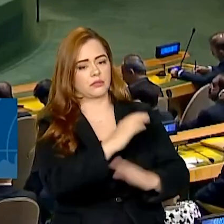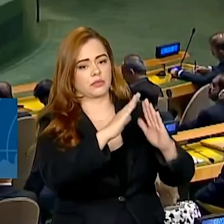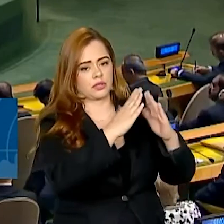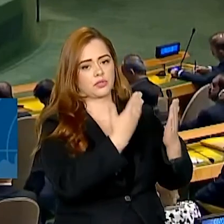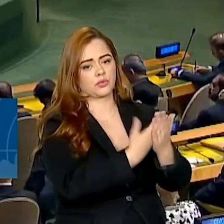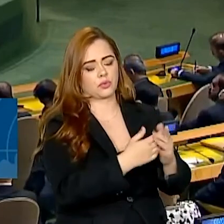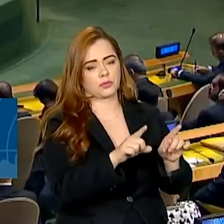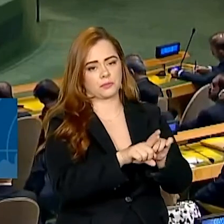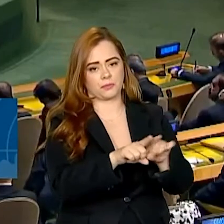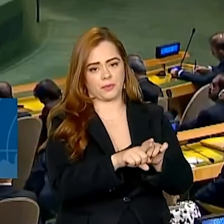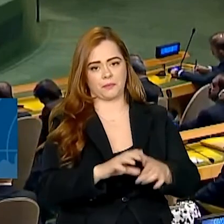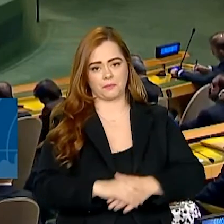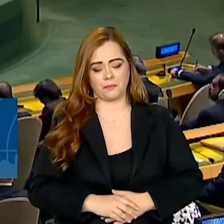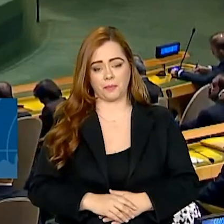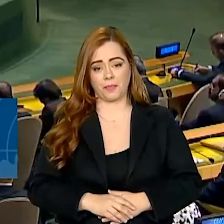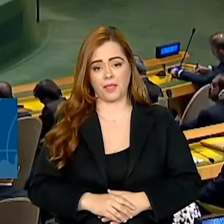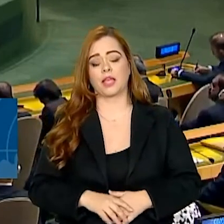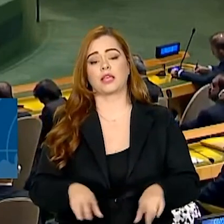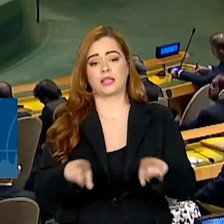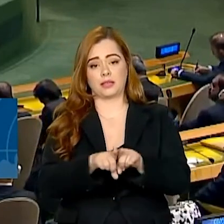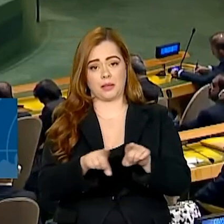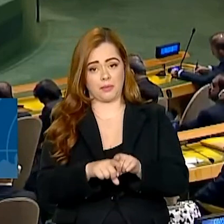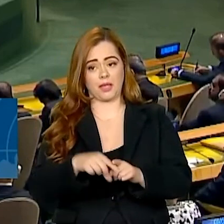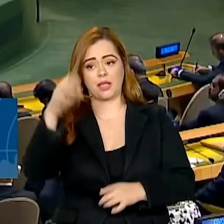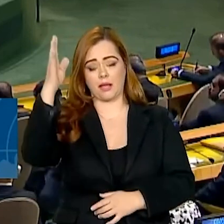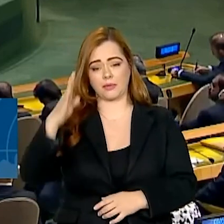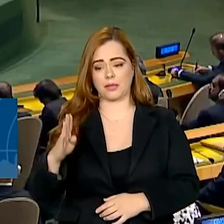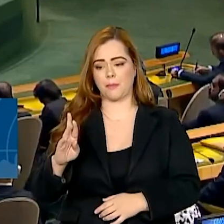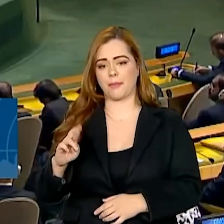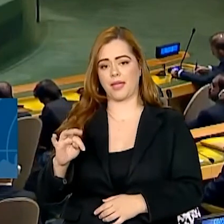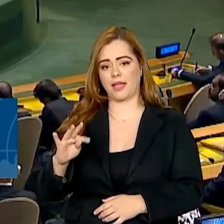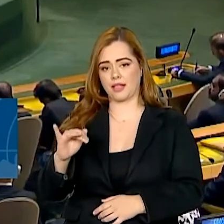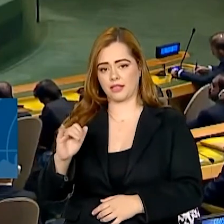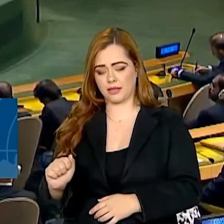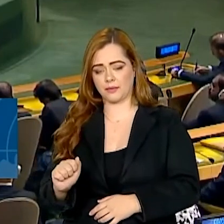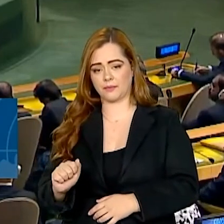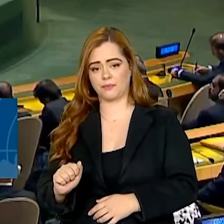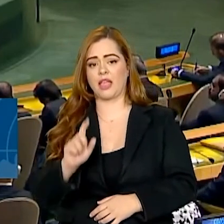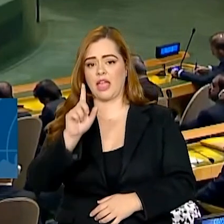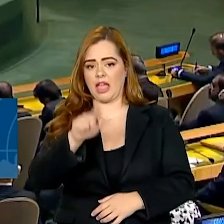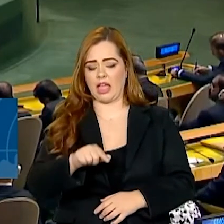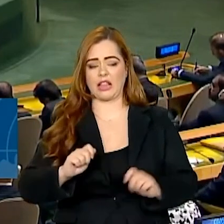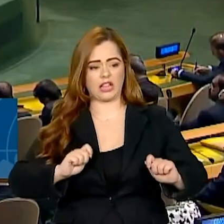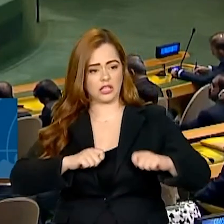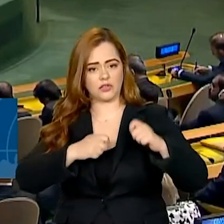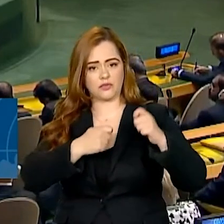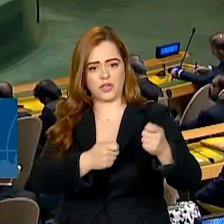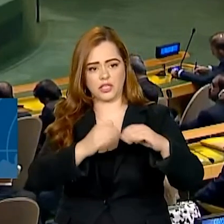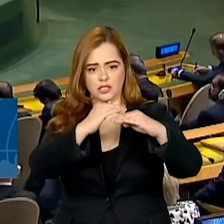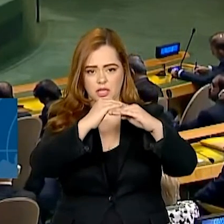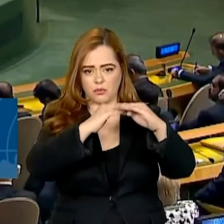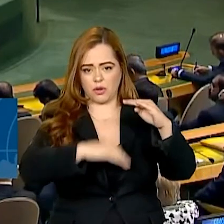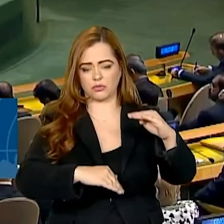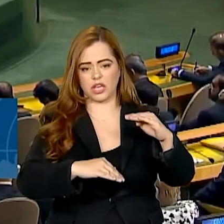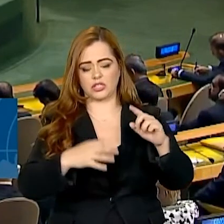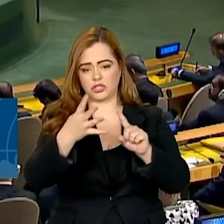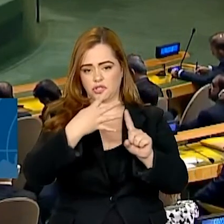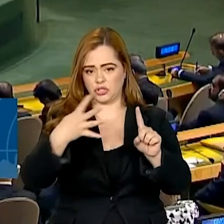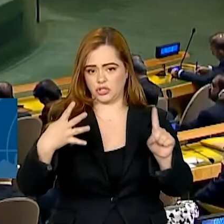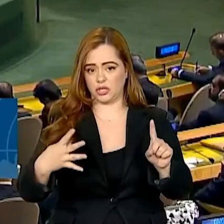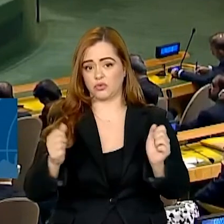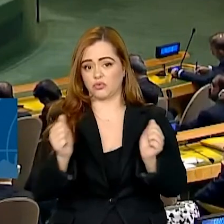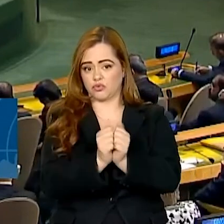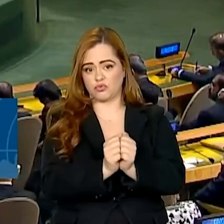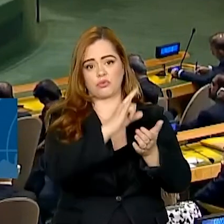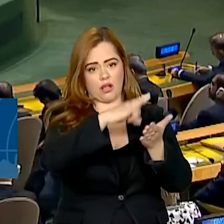escolas. Inspirados na brasileira Berta Lutz, pioneira na defesa da igualdade de gênero na Carta da